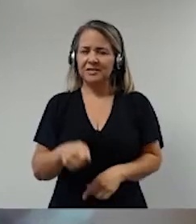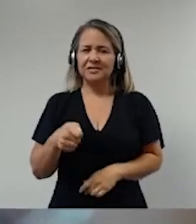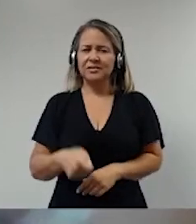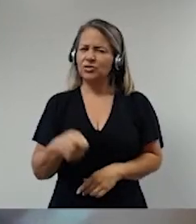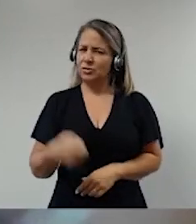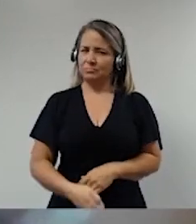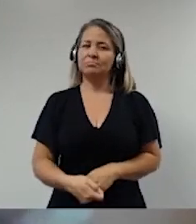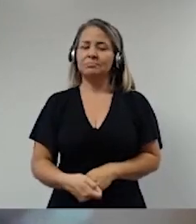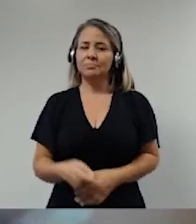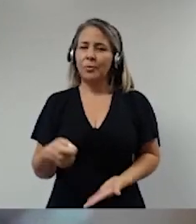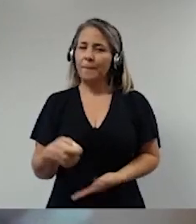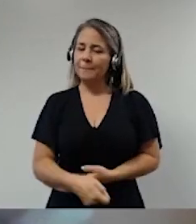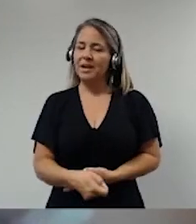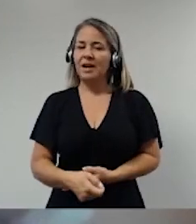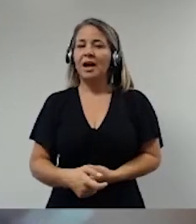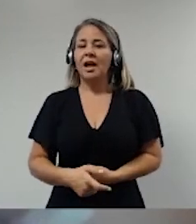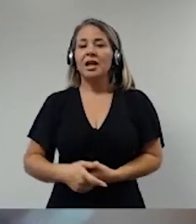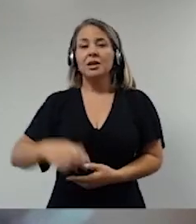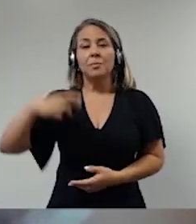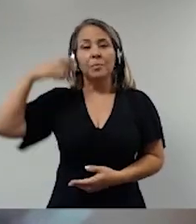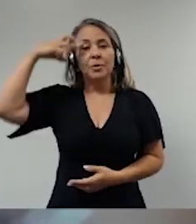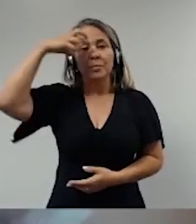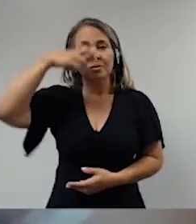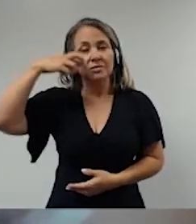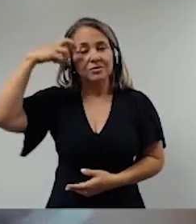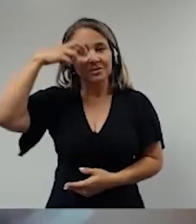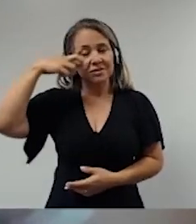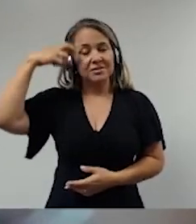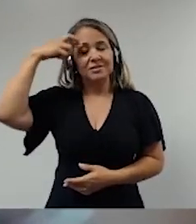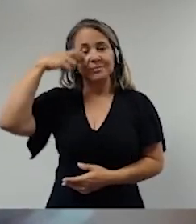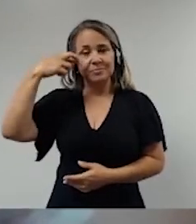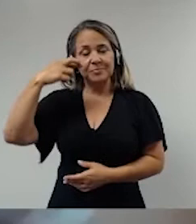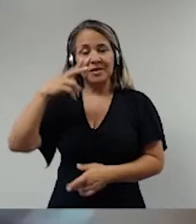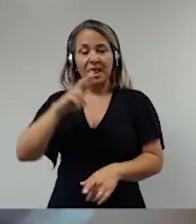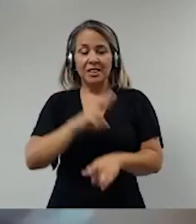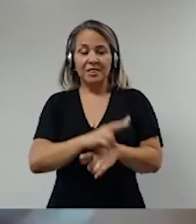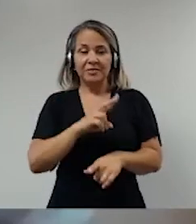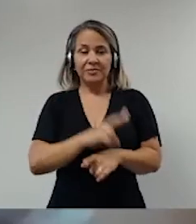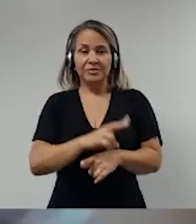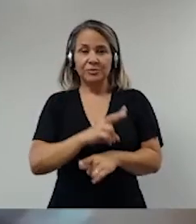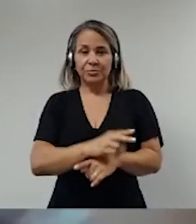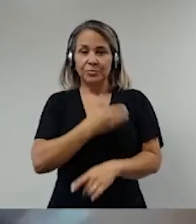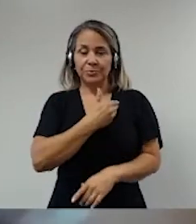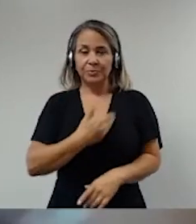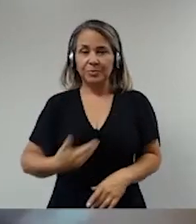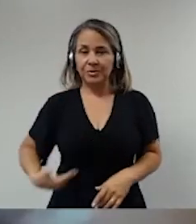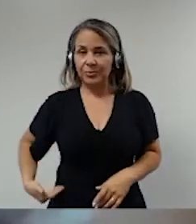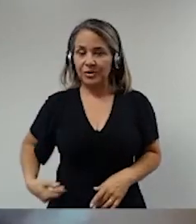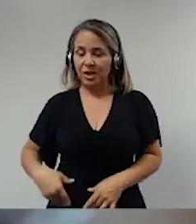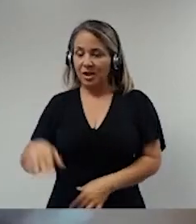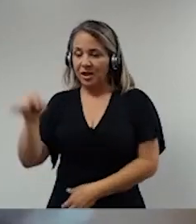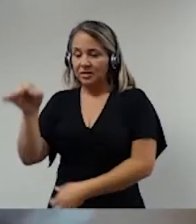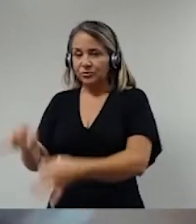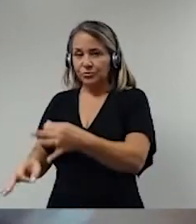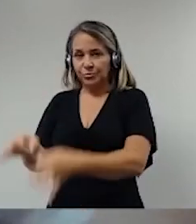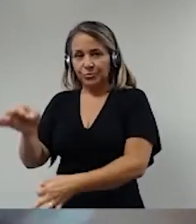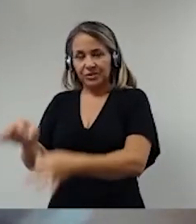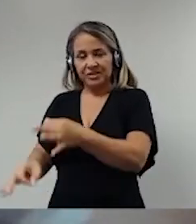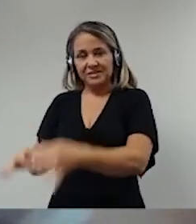exigir que promotores, defensores públicos,